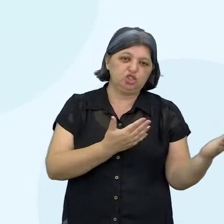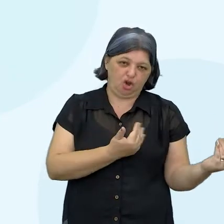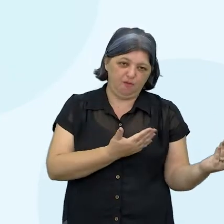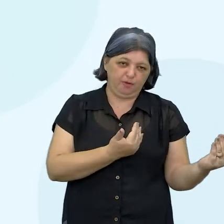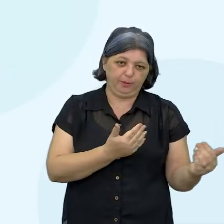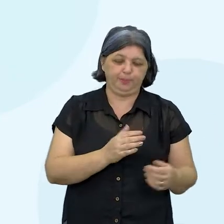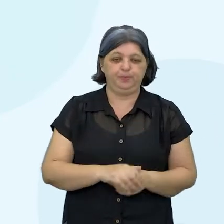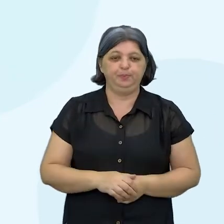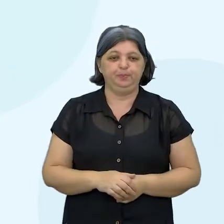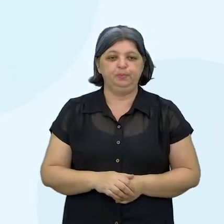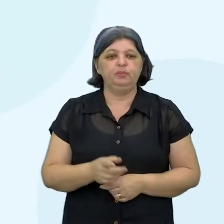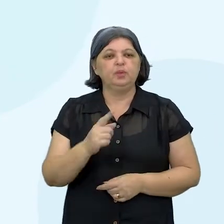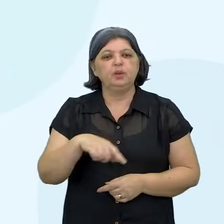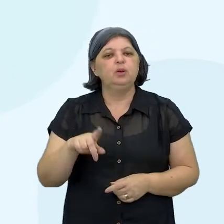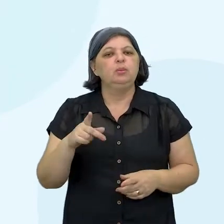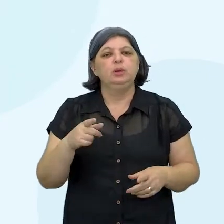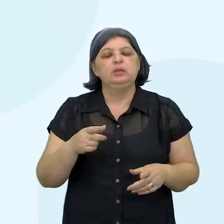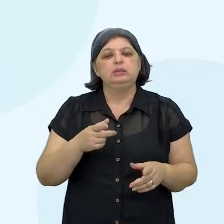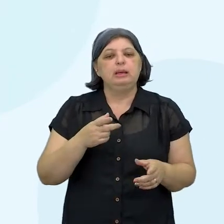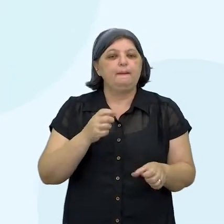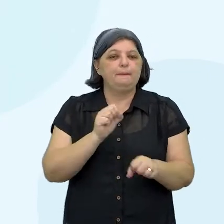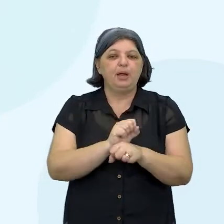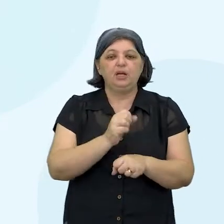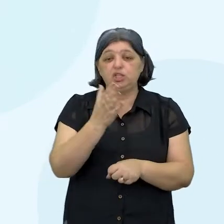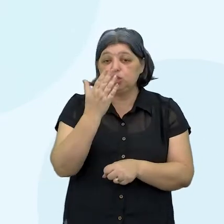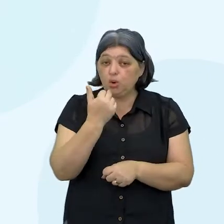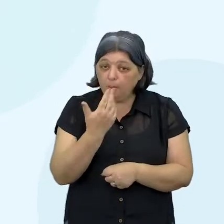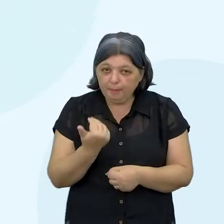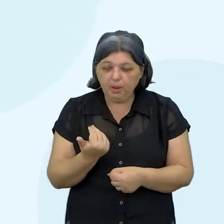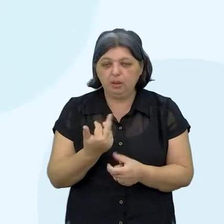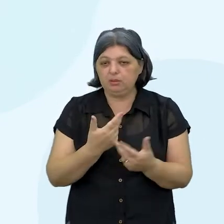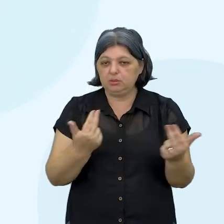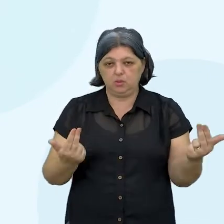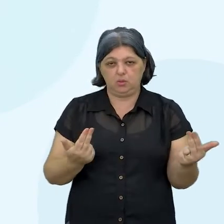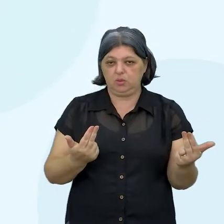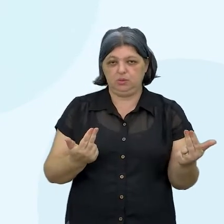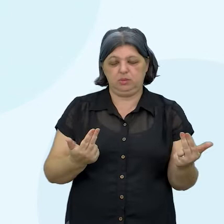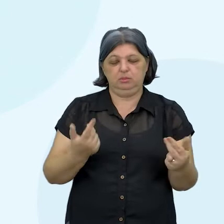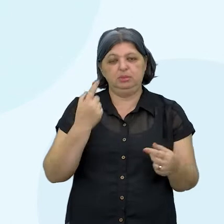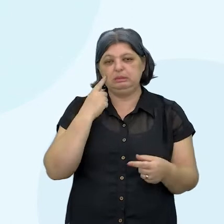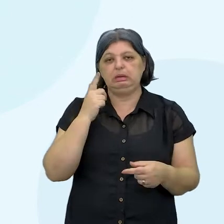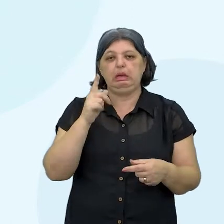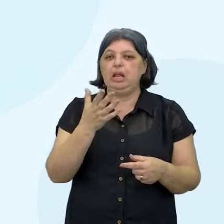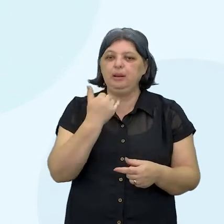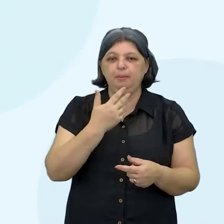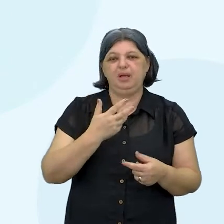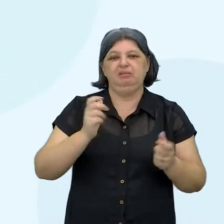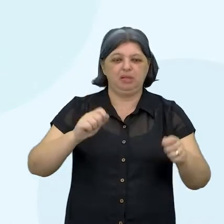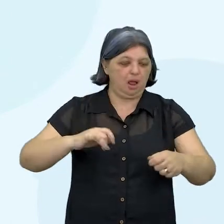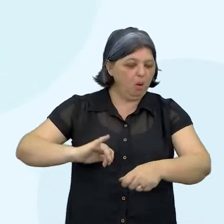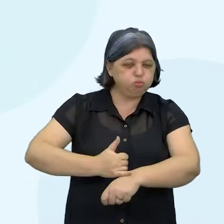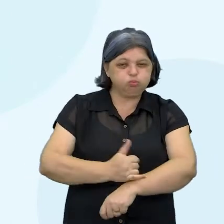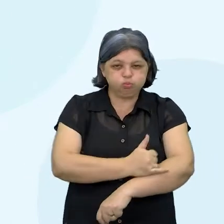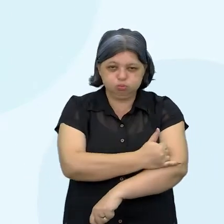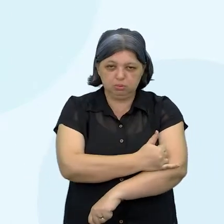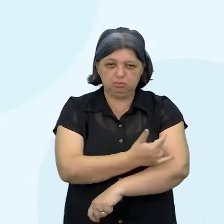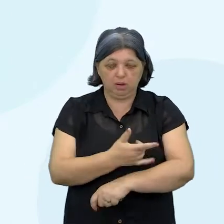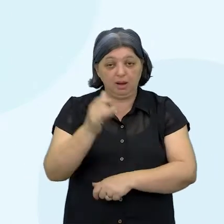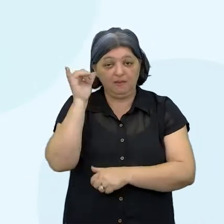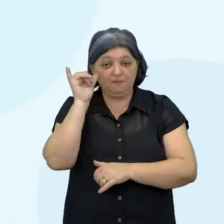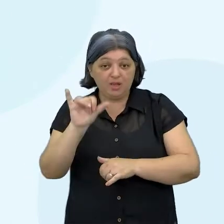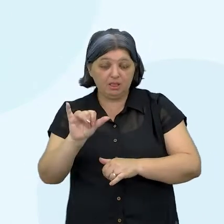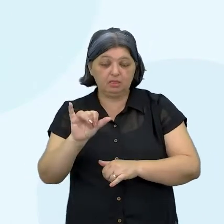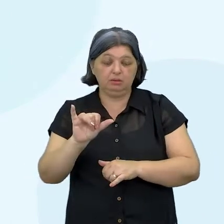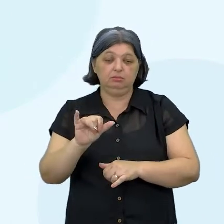Nele, as pessoas vão começar a restringir o que elas comem, cortando alimentos que consideram calóricos ou que possam levar ao aumento de peso, e começam